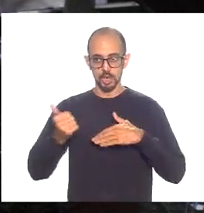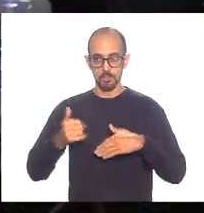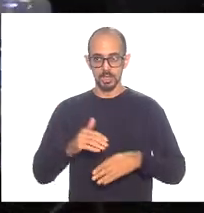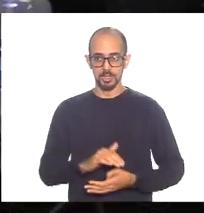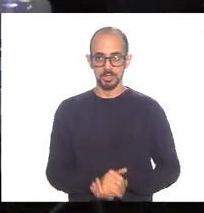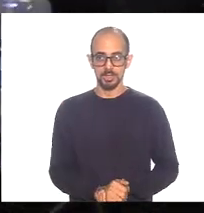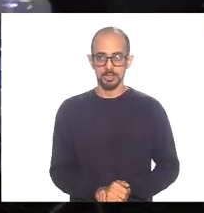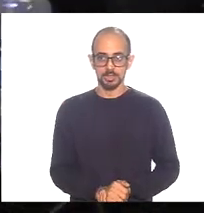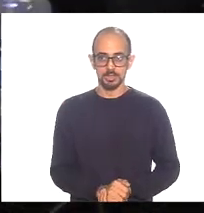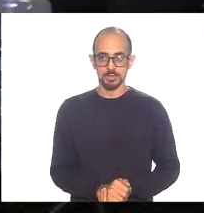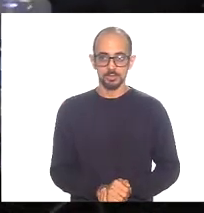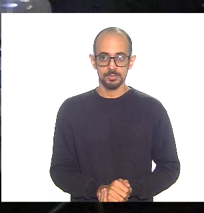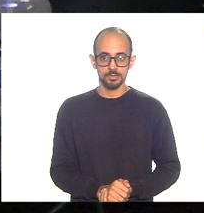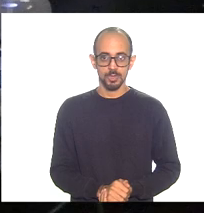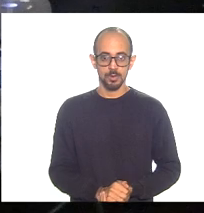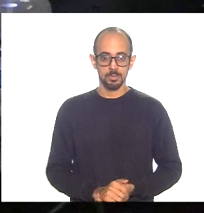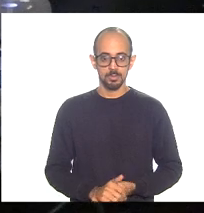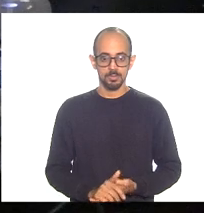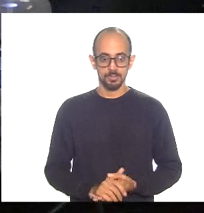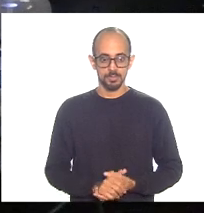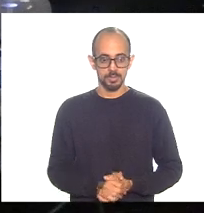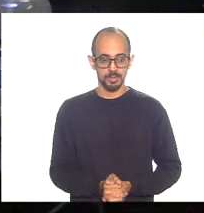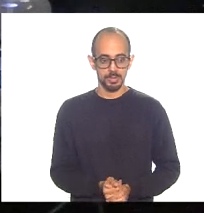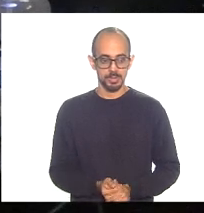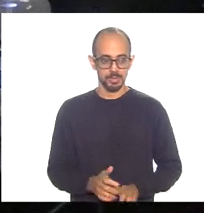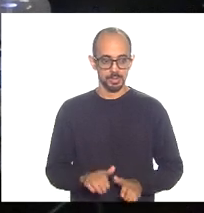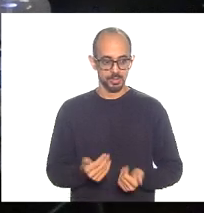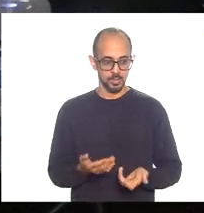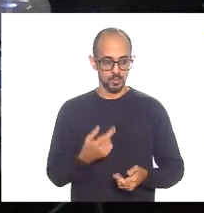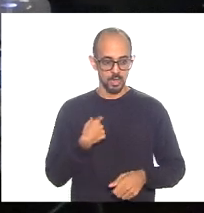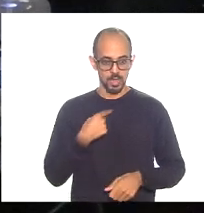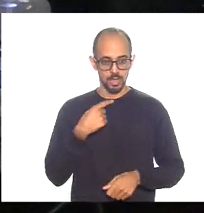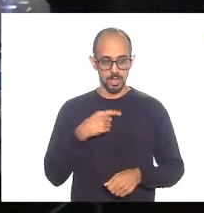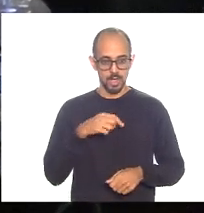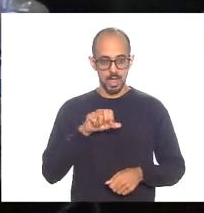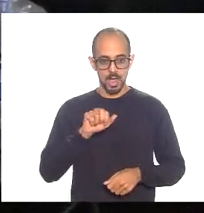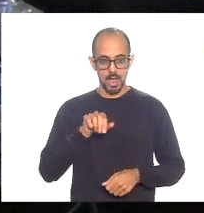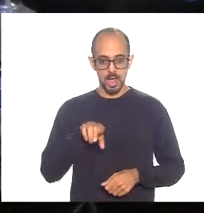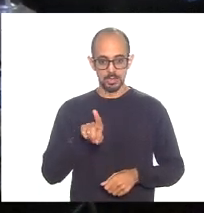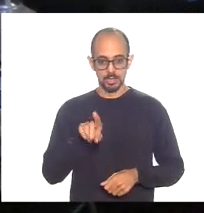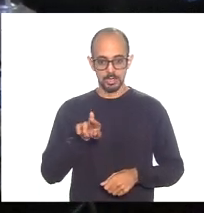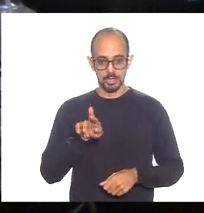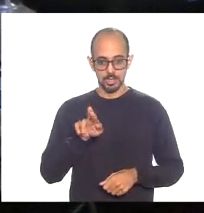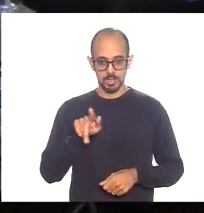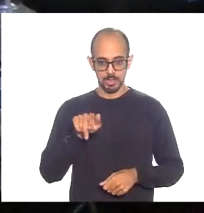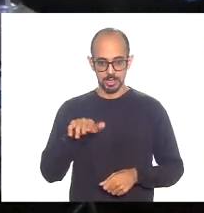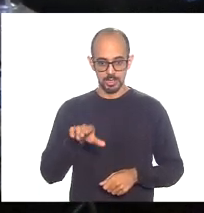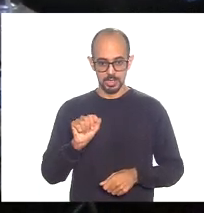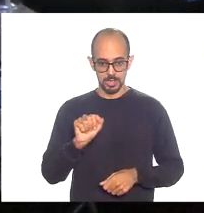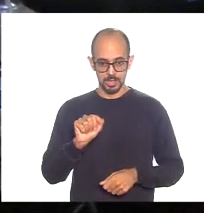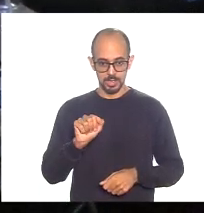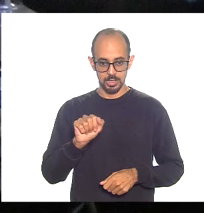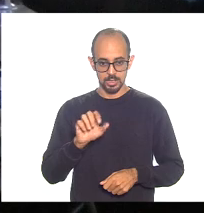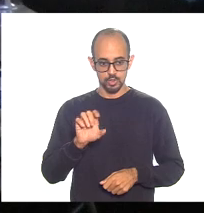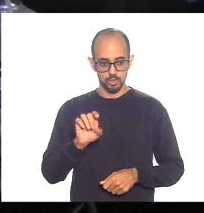Segunda chamada. É, deputada Adriana Baltazar, deputada, só os que não votaram,